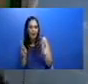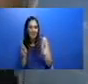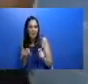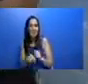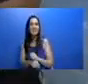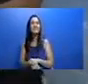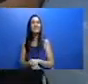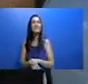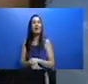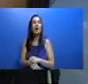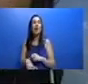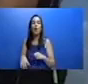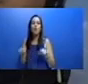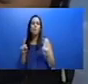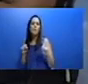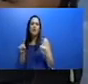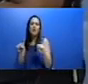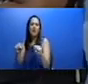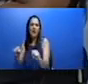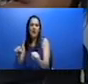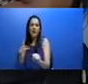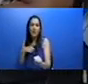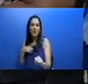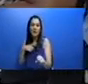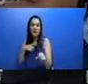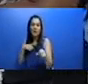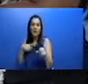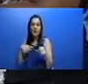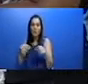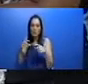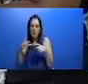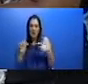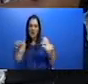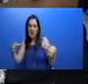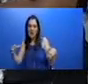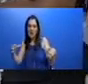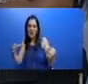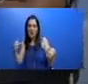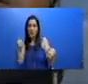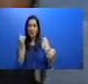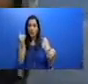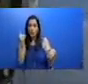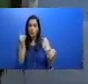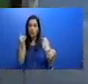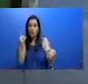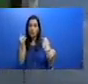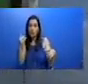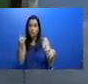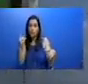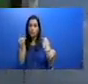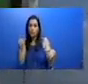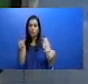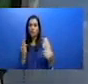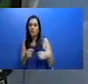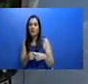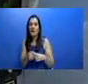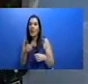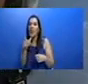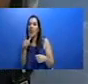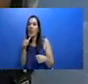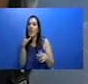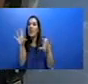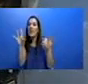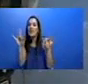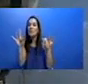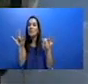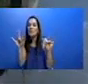um supermercado, a caixa com 1 litro do suco é vendida em embalagens com meia dúzia, né? Ou seja,